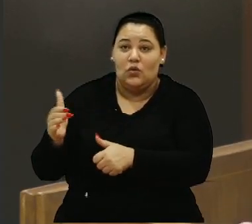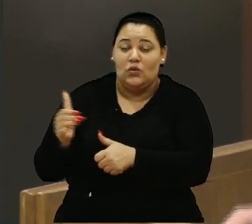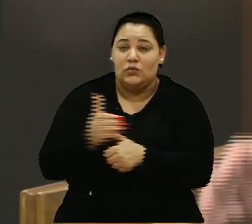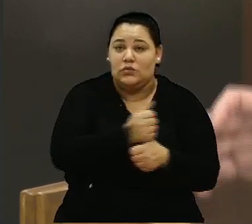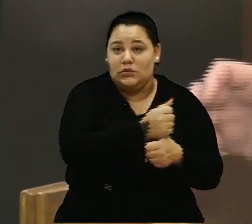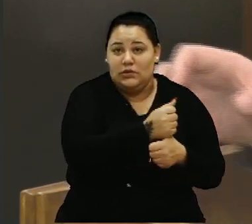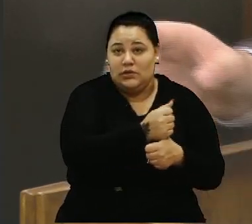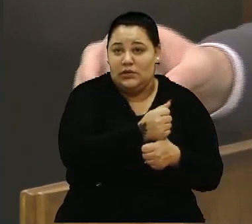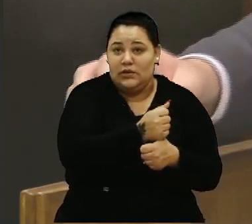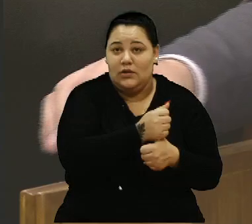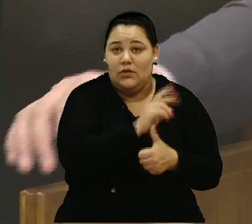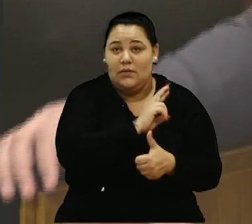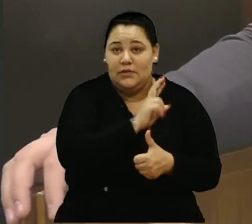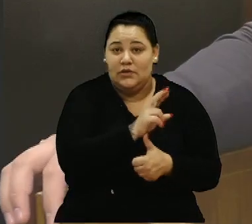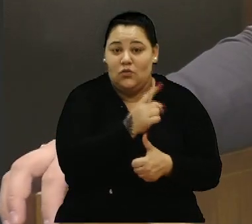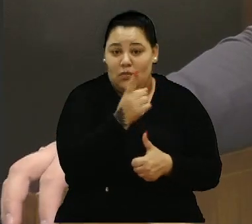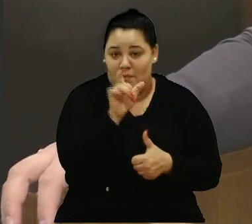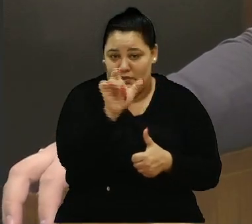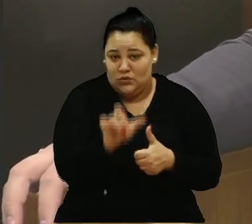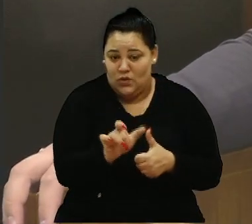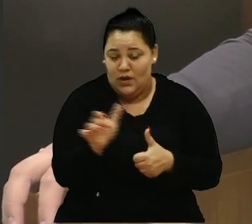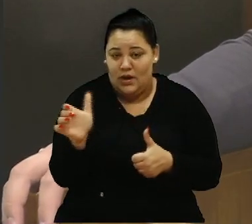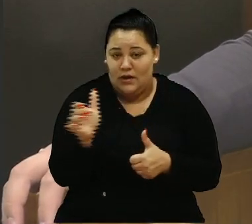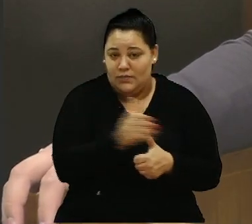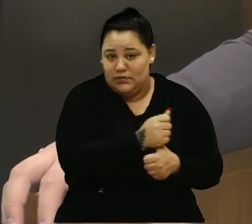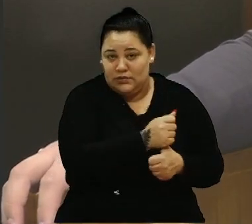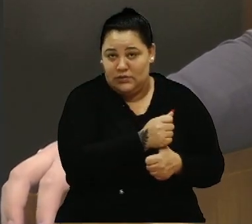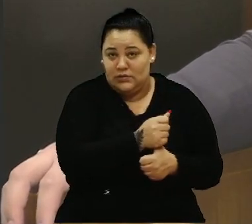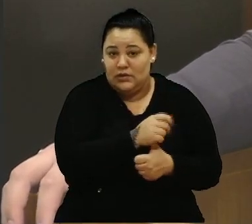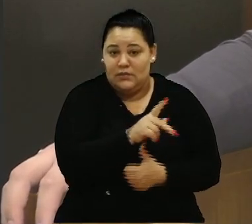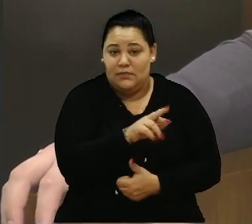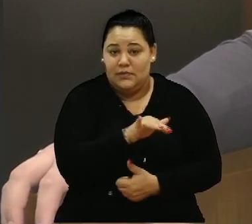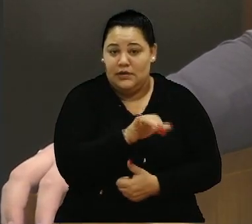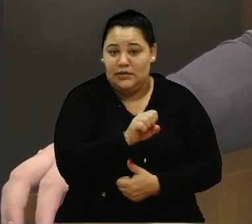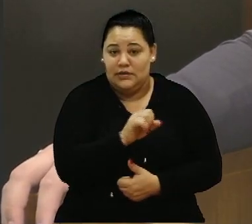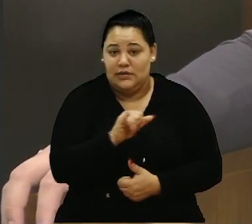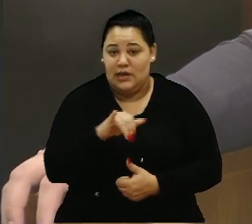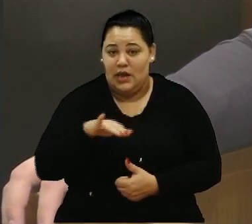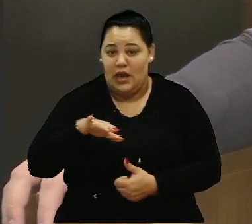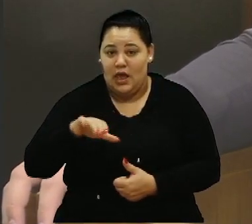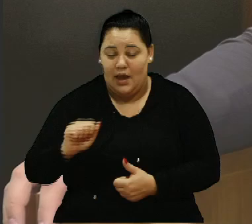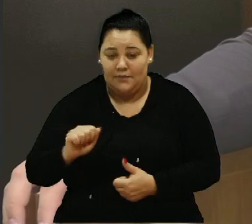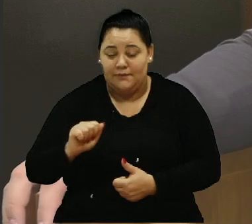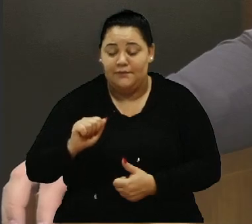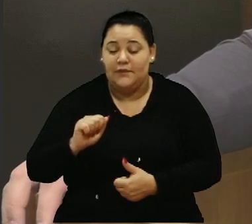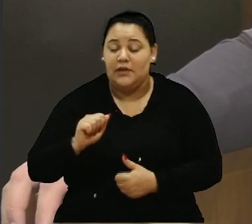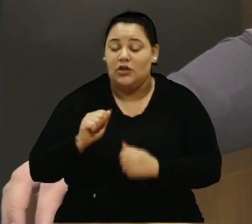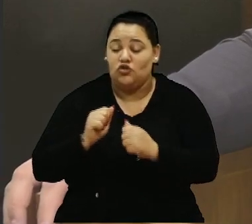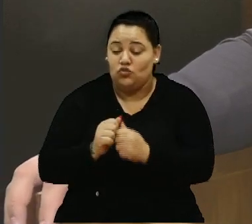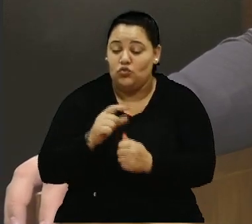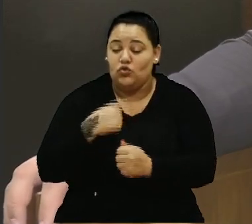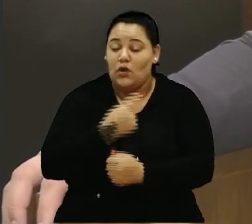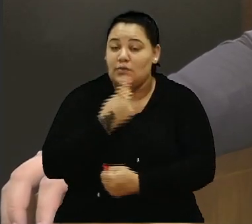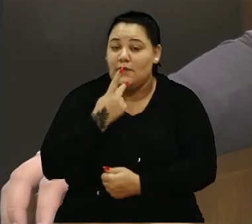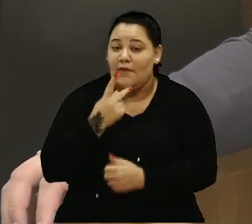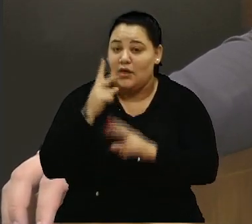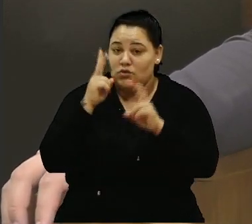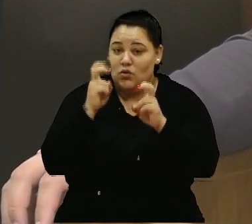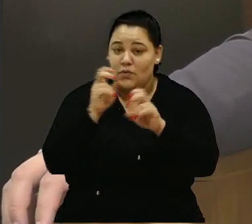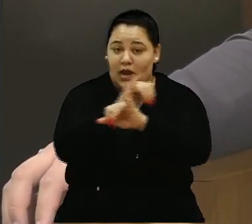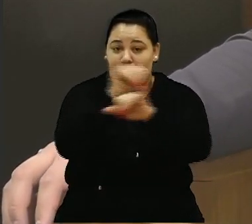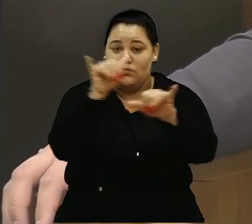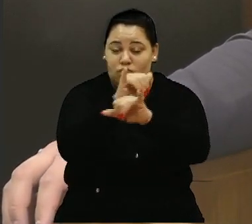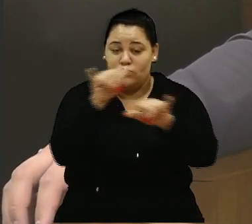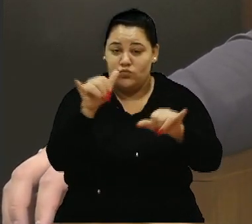do conselho, uma representante, melhor dizendo, a conselheira Priscila Vilas Boas vai estar conosco para falar justamente sobre esta campanha aqui do